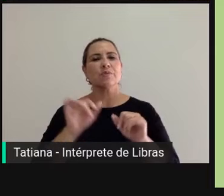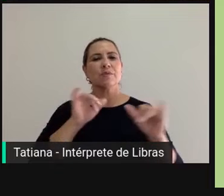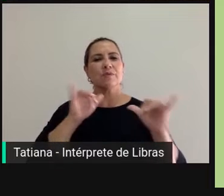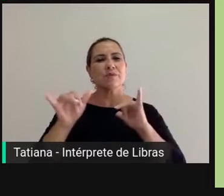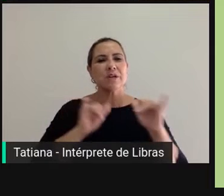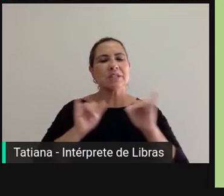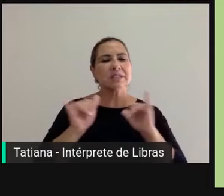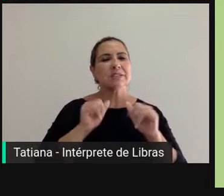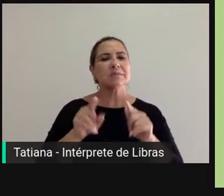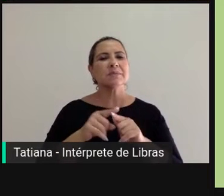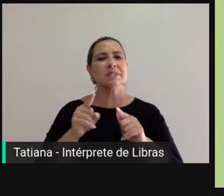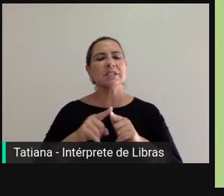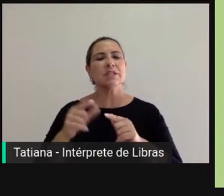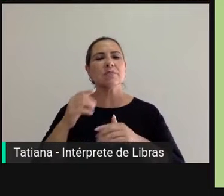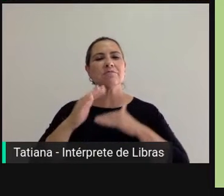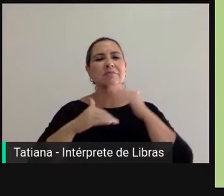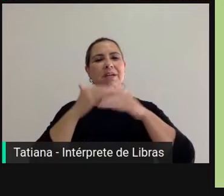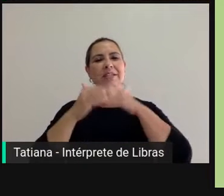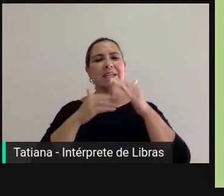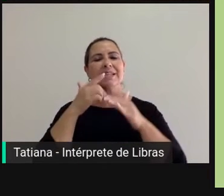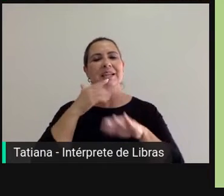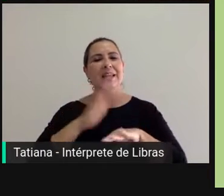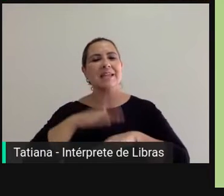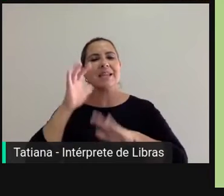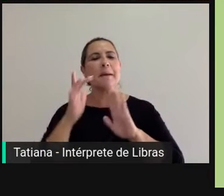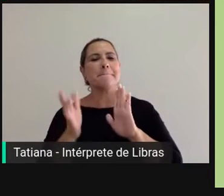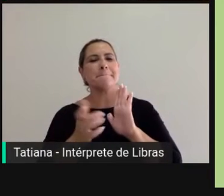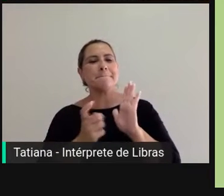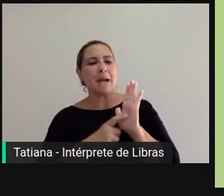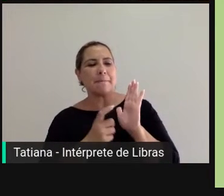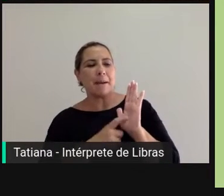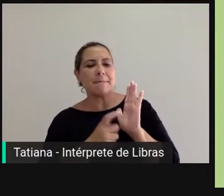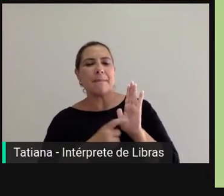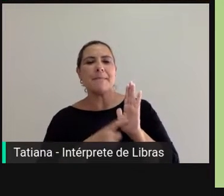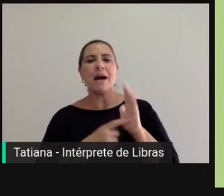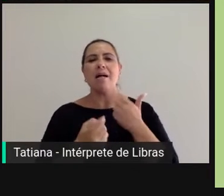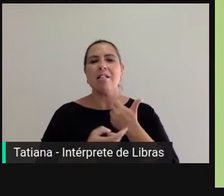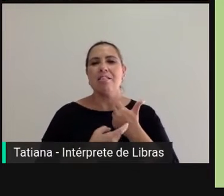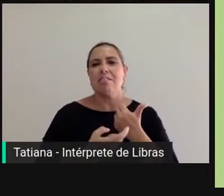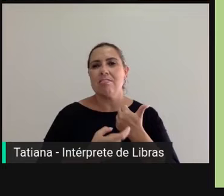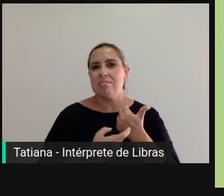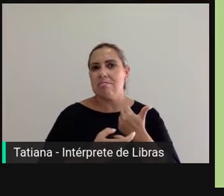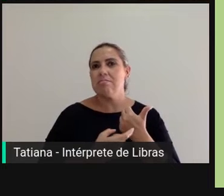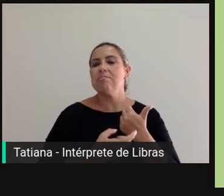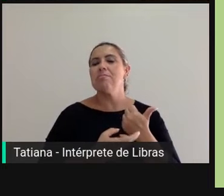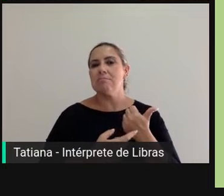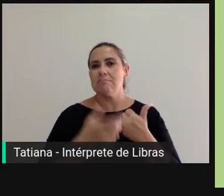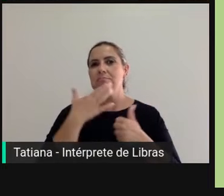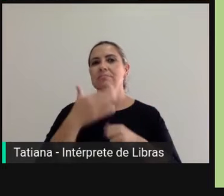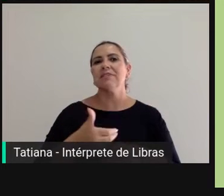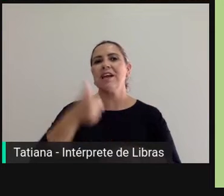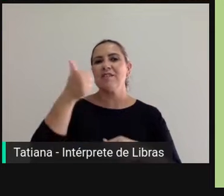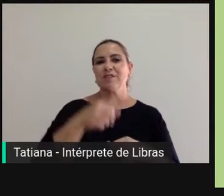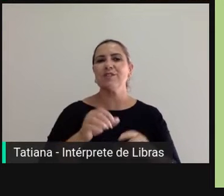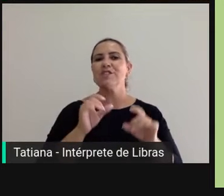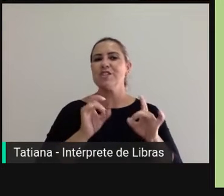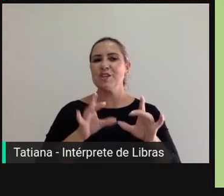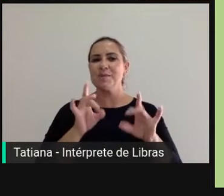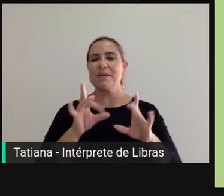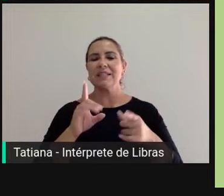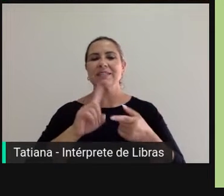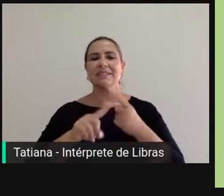engajamento viraliza, dá mais like, dá mais lucro, e eu consigo vender esse conteúdo melhor para o meu assinante, para o